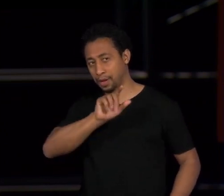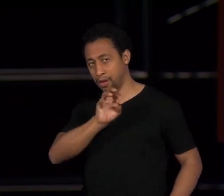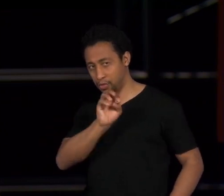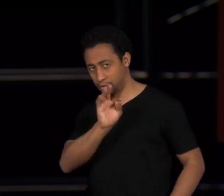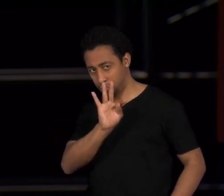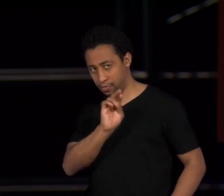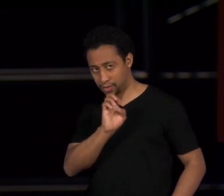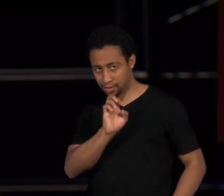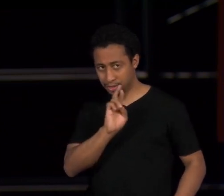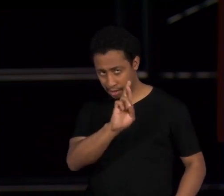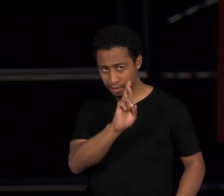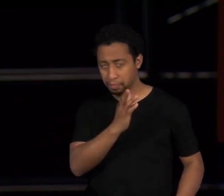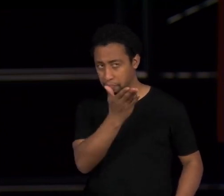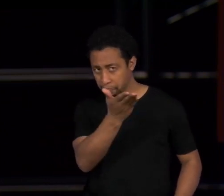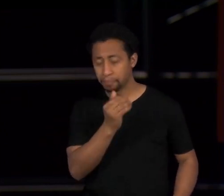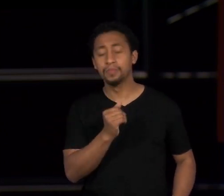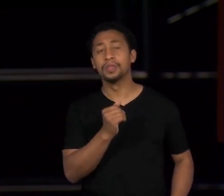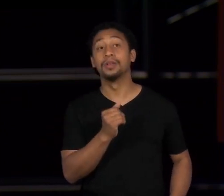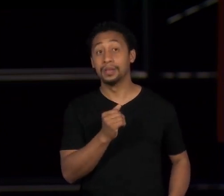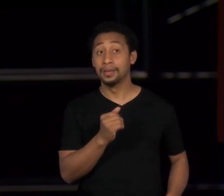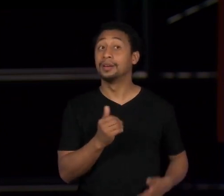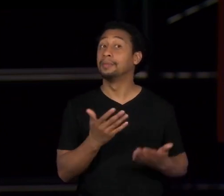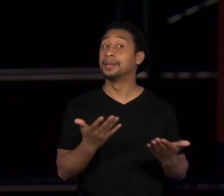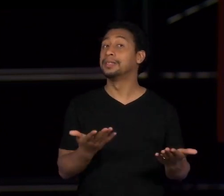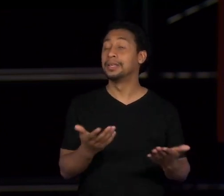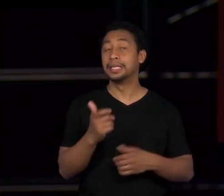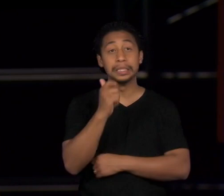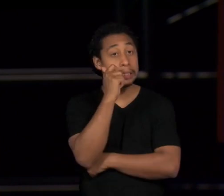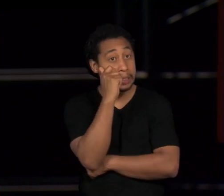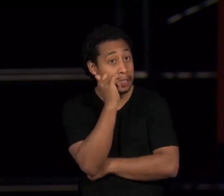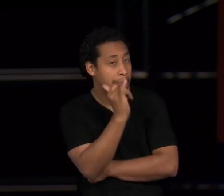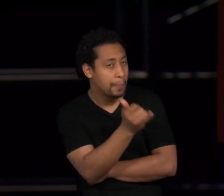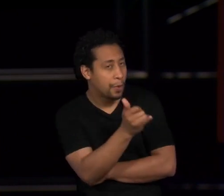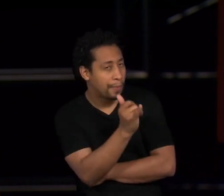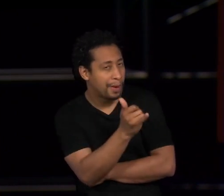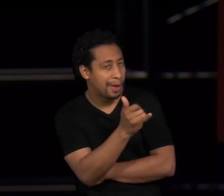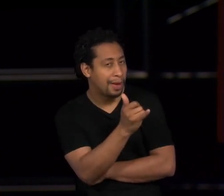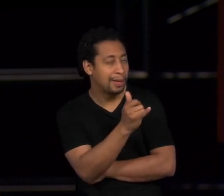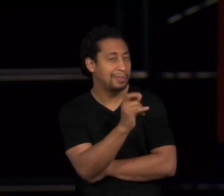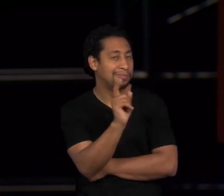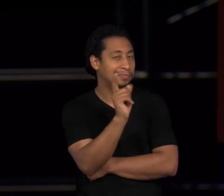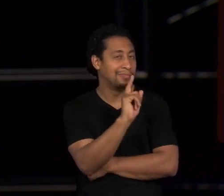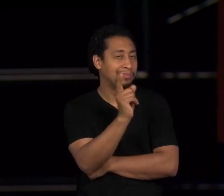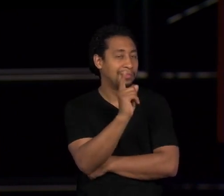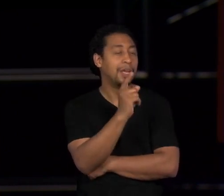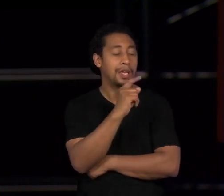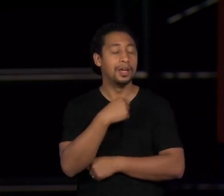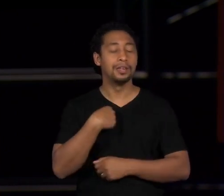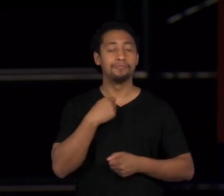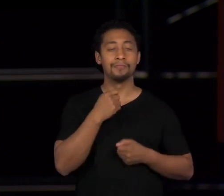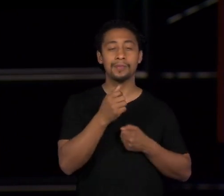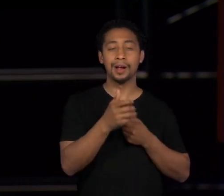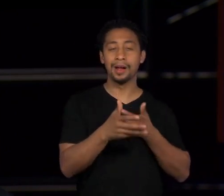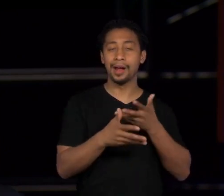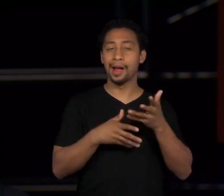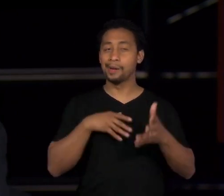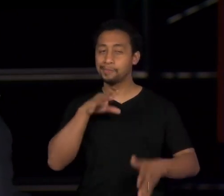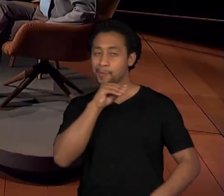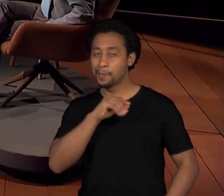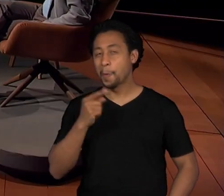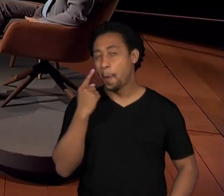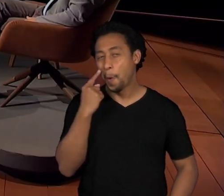a gente tá falando sobre isso o Walter Carvalho não mandou um depoimento para você ele elaborou umas palavras a seu respeito